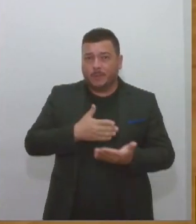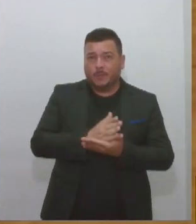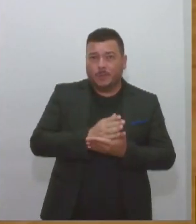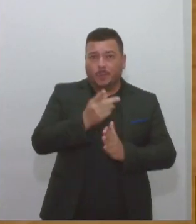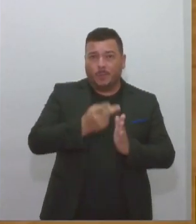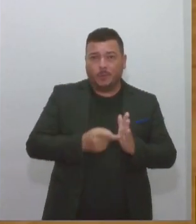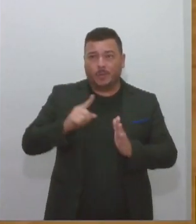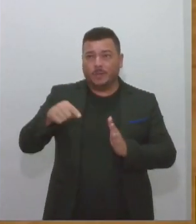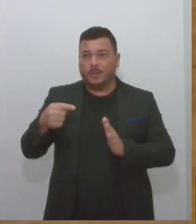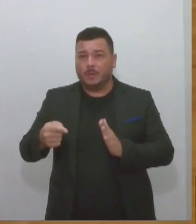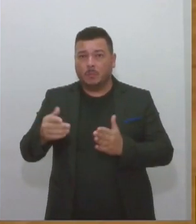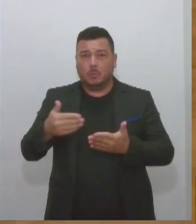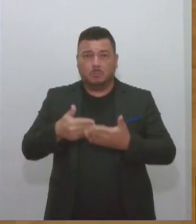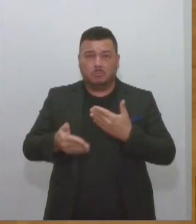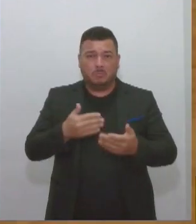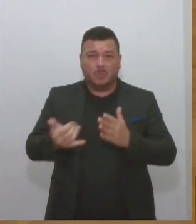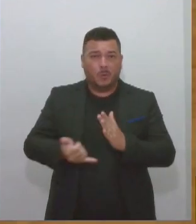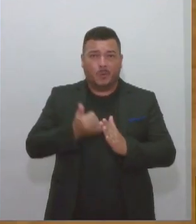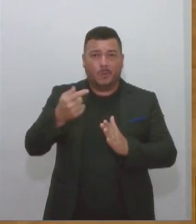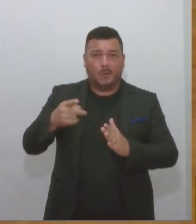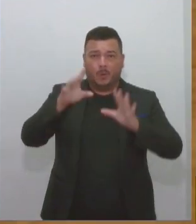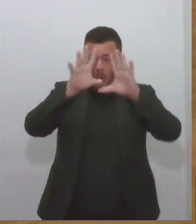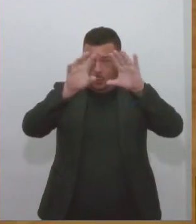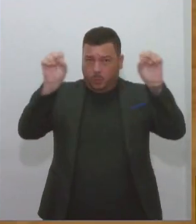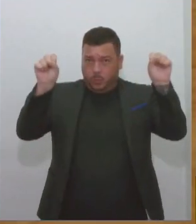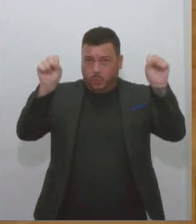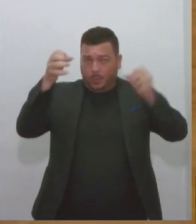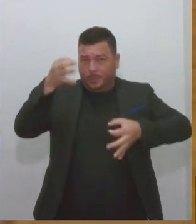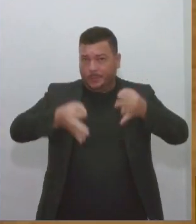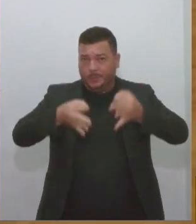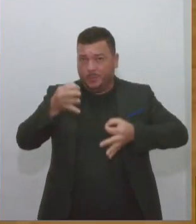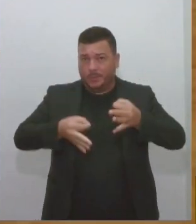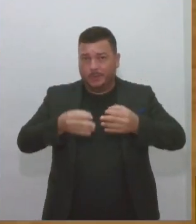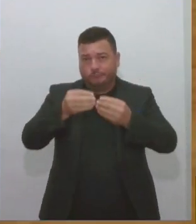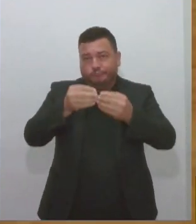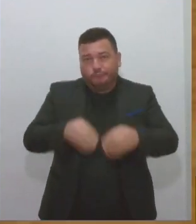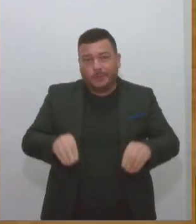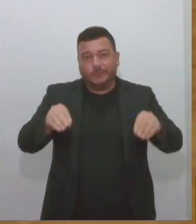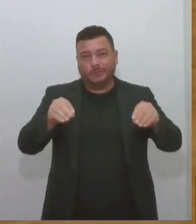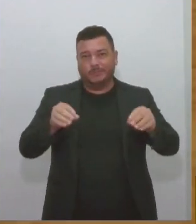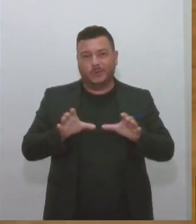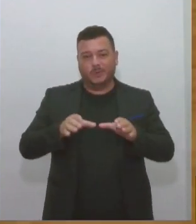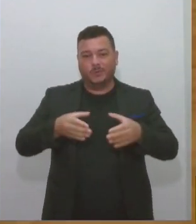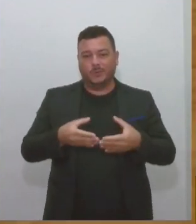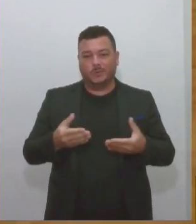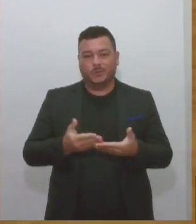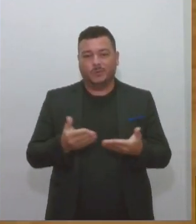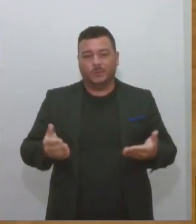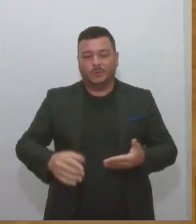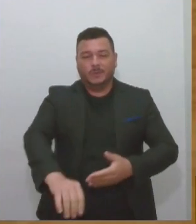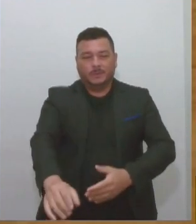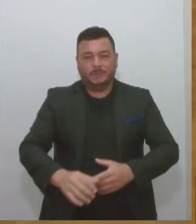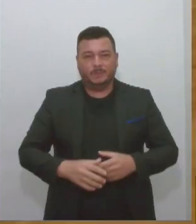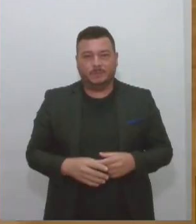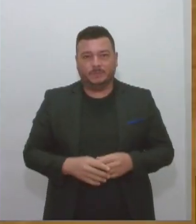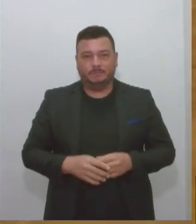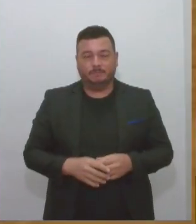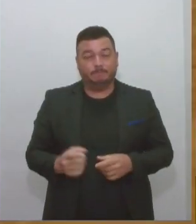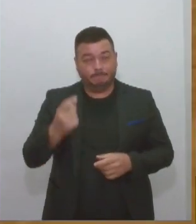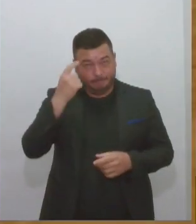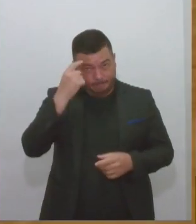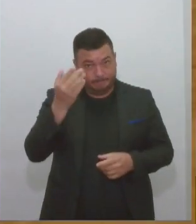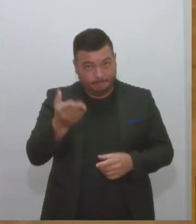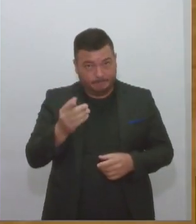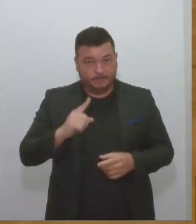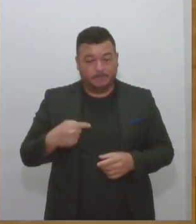liminar ou decisão do próprio Supremo, pode prejudicar a categoria de vocês. Pensando nisso, foi que nós